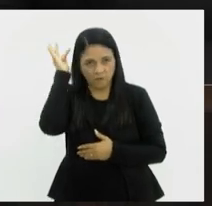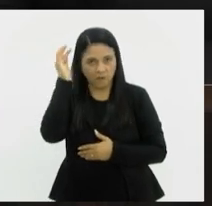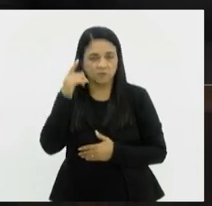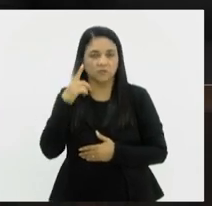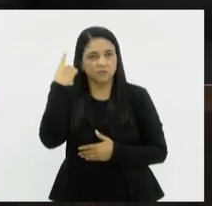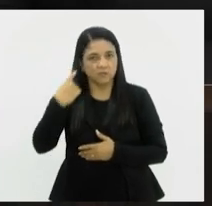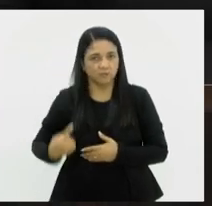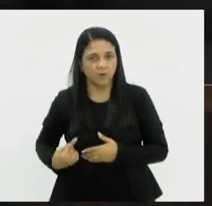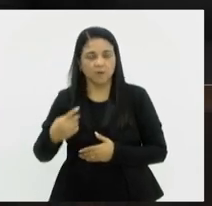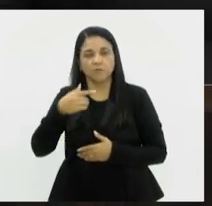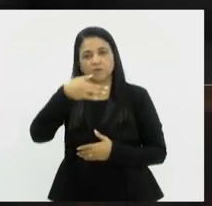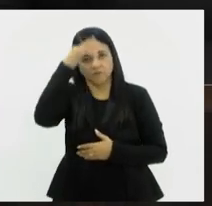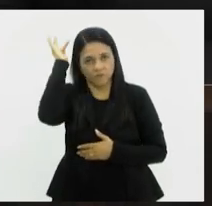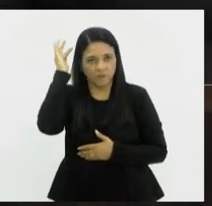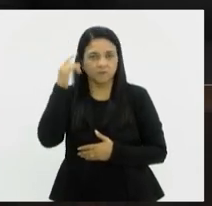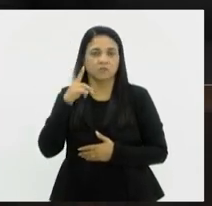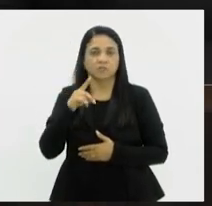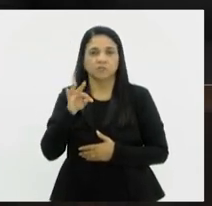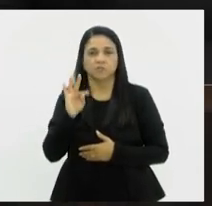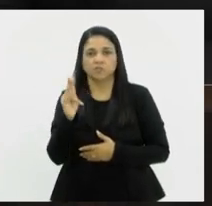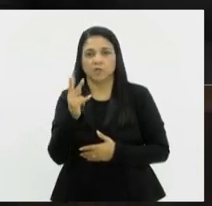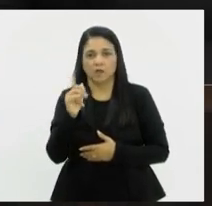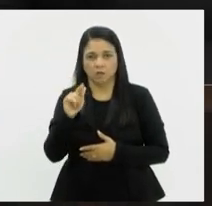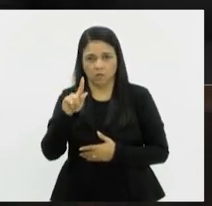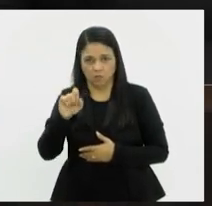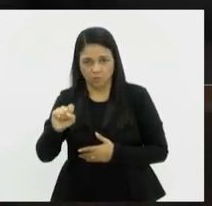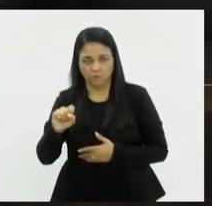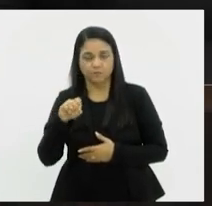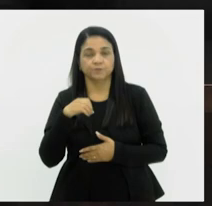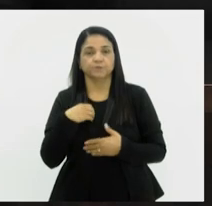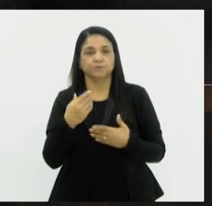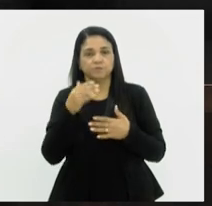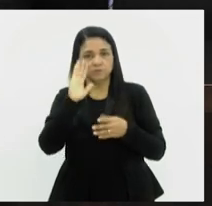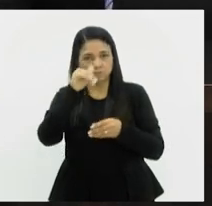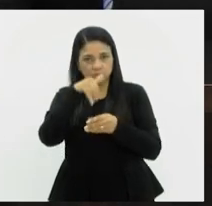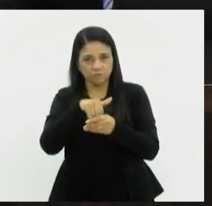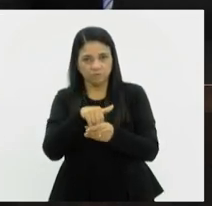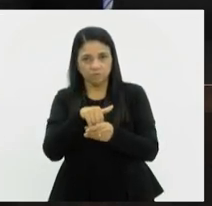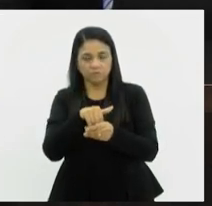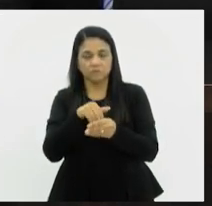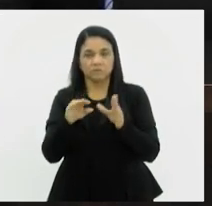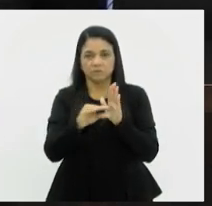Dani Balbi, Fred Pacheco e Tiago Galhaço. Em votação,